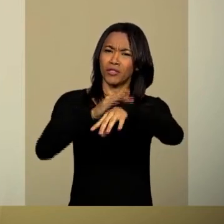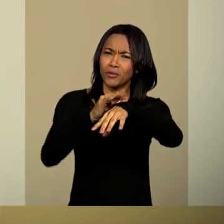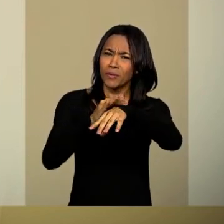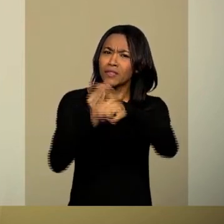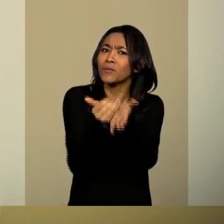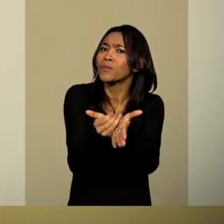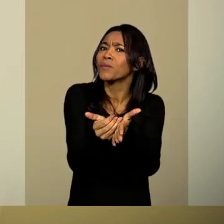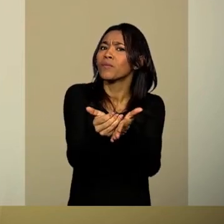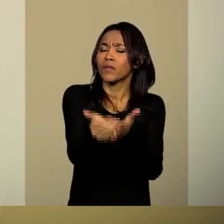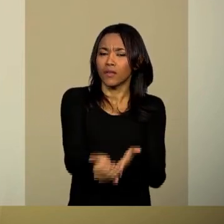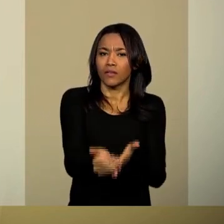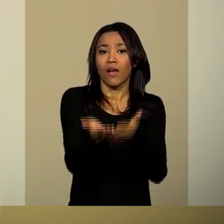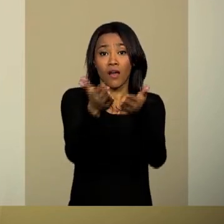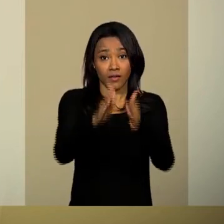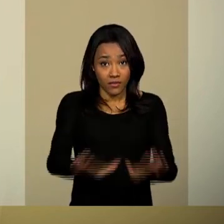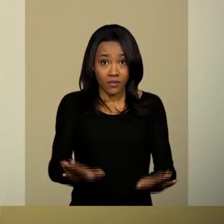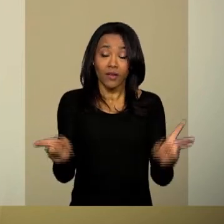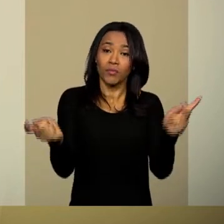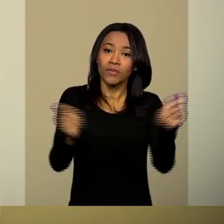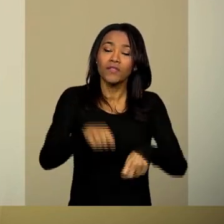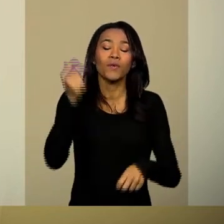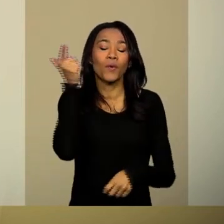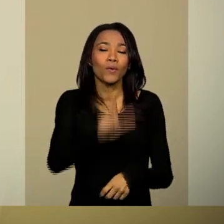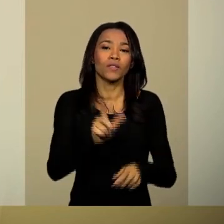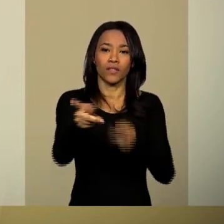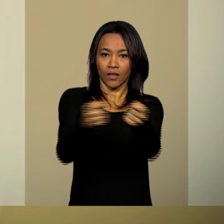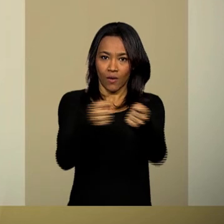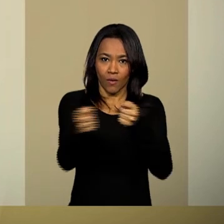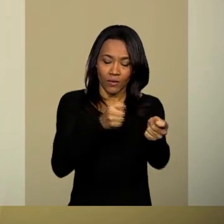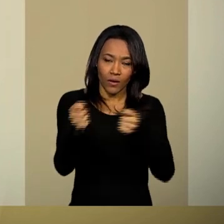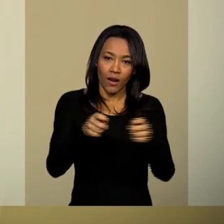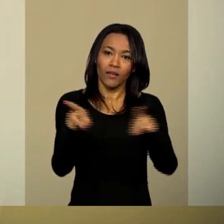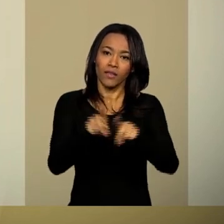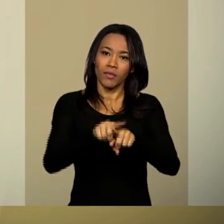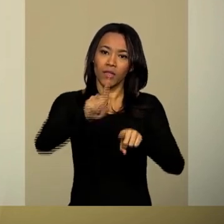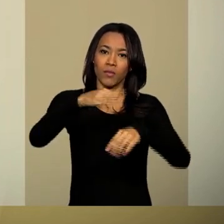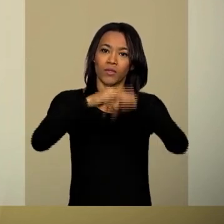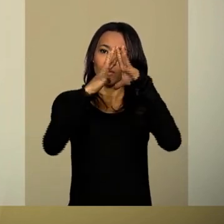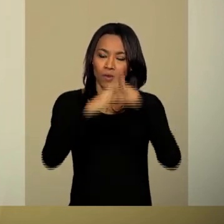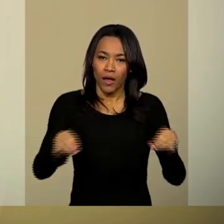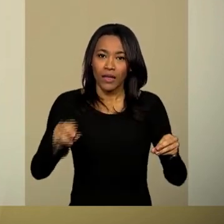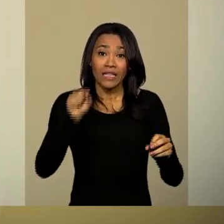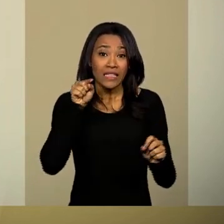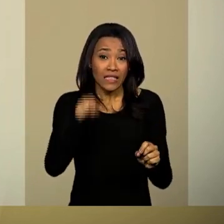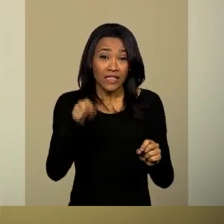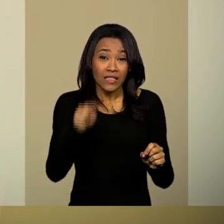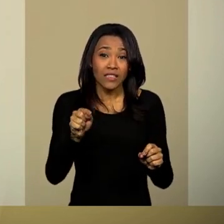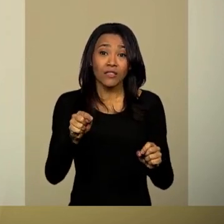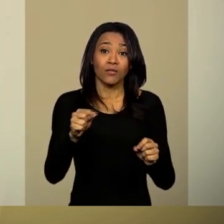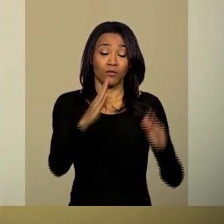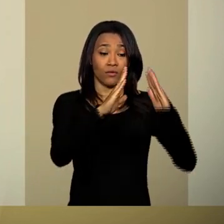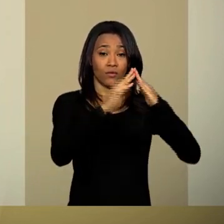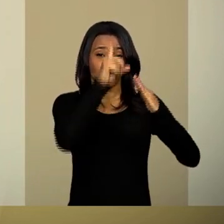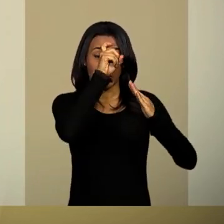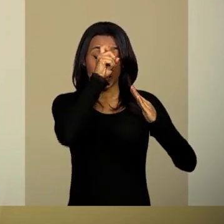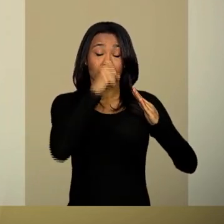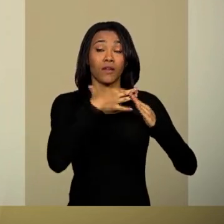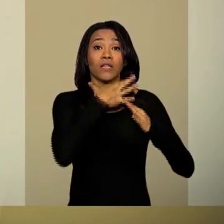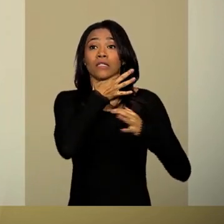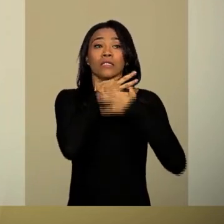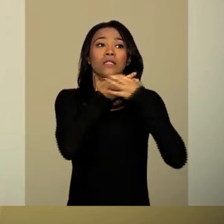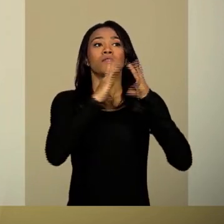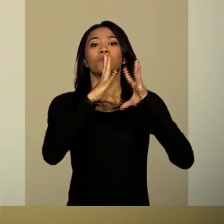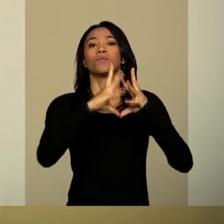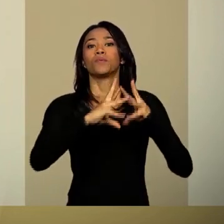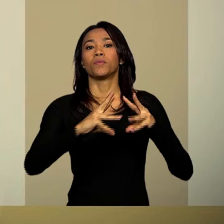início assim você consegue controlá-las e até curá-las e isso desafoga os hospitais e os serviços